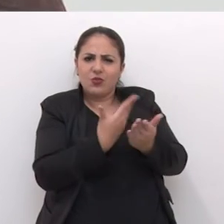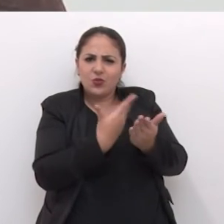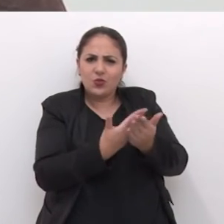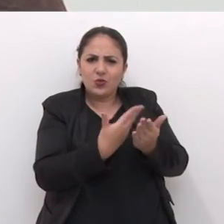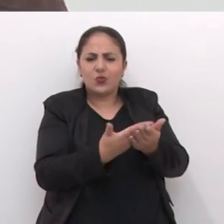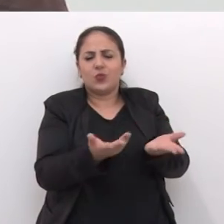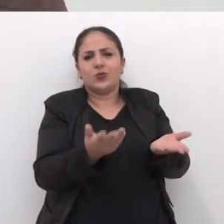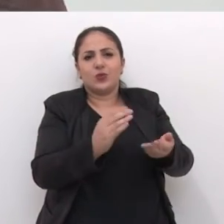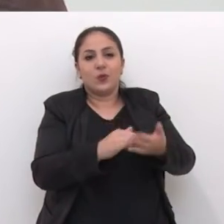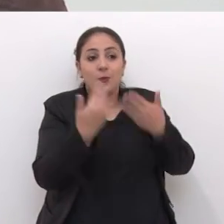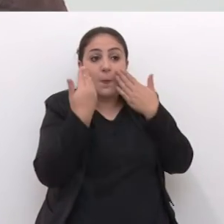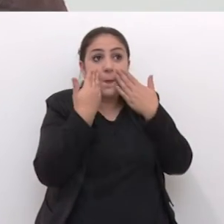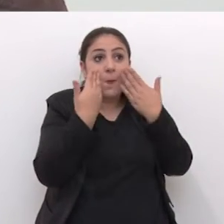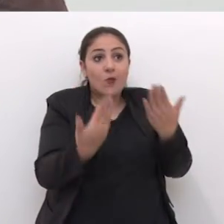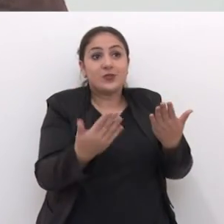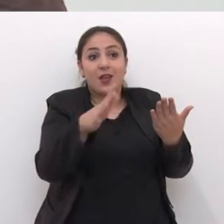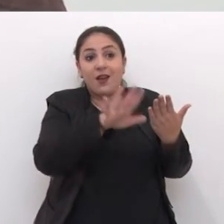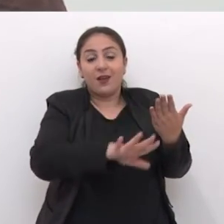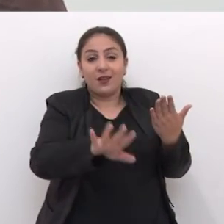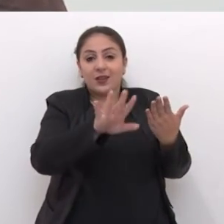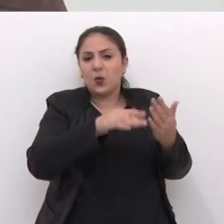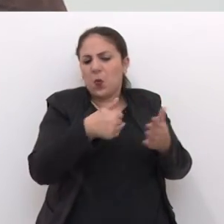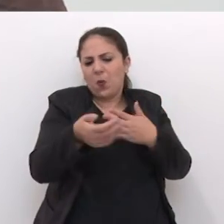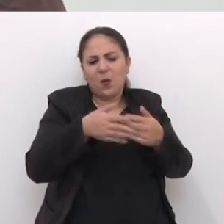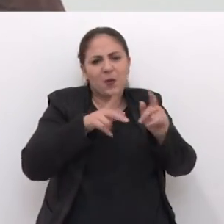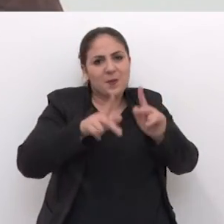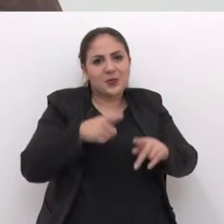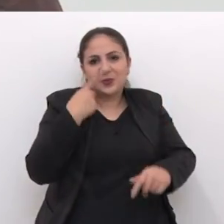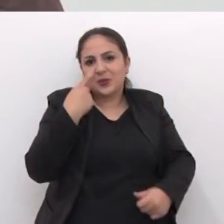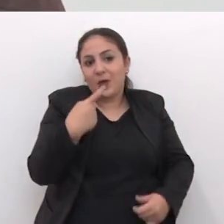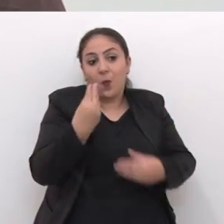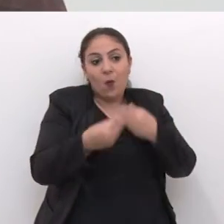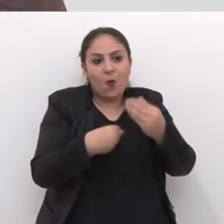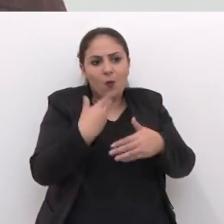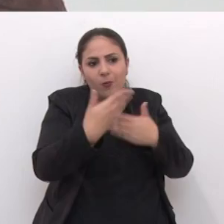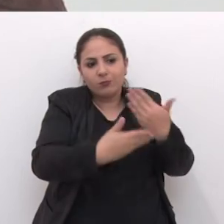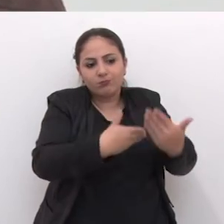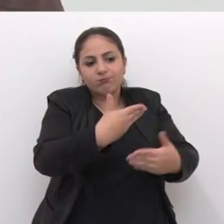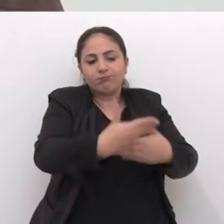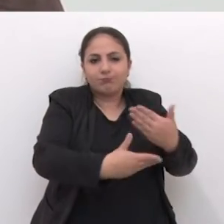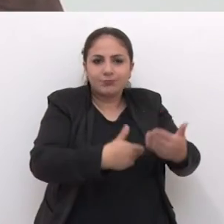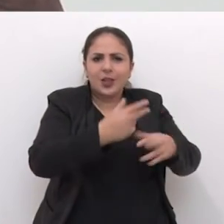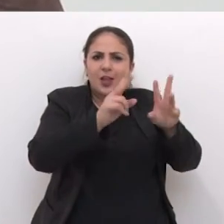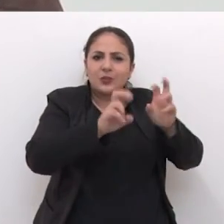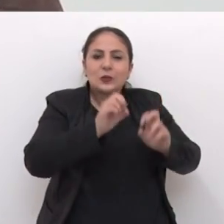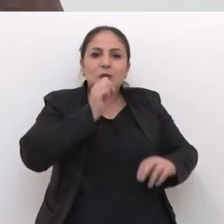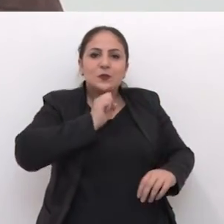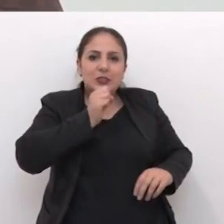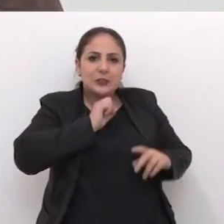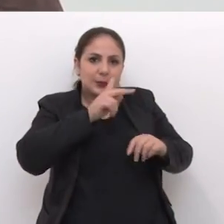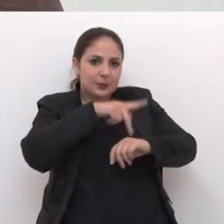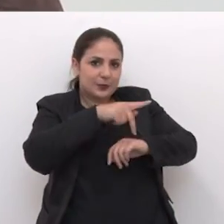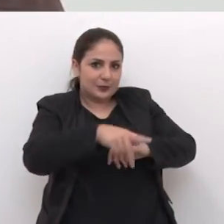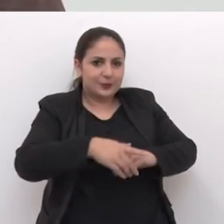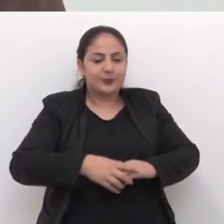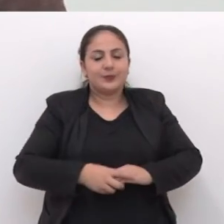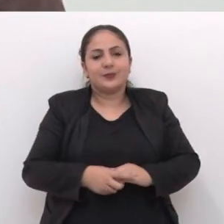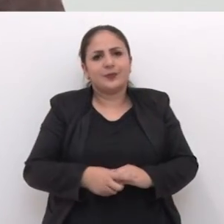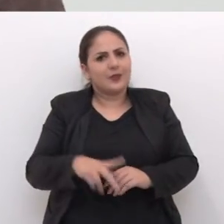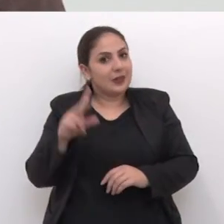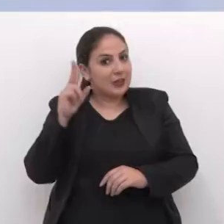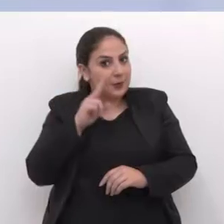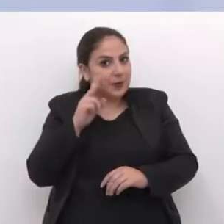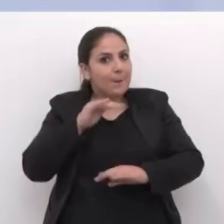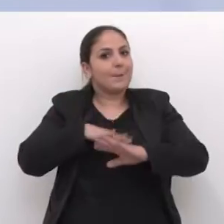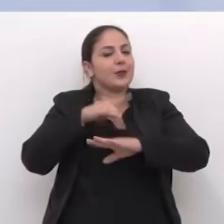às instituições de estudos, né? Mostrar a qualquer pessoa interessada como é que foi se processando essa questão do envelhecimento em